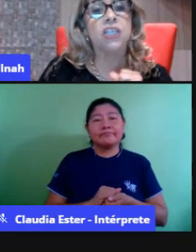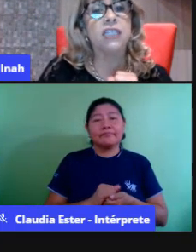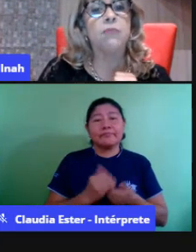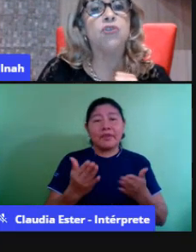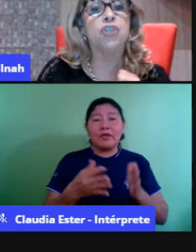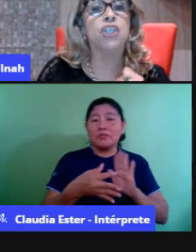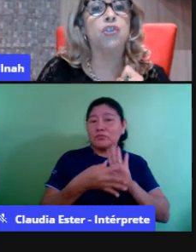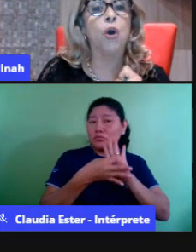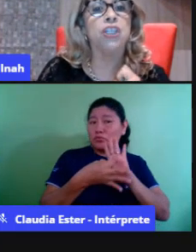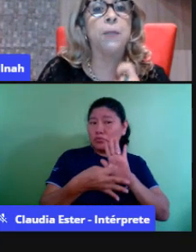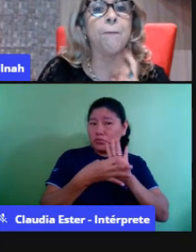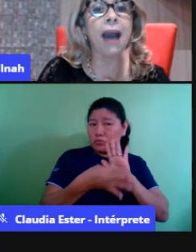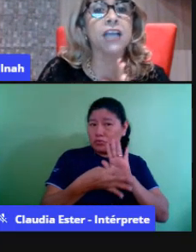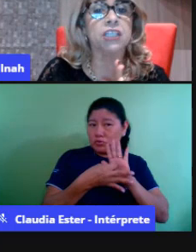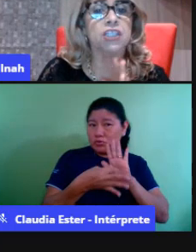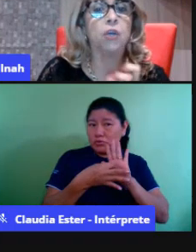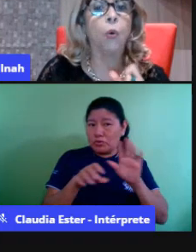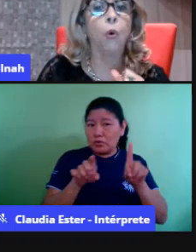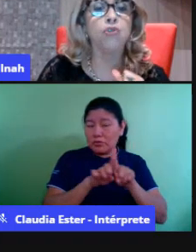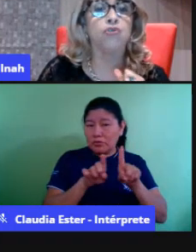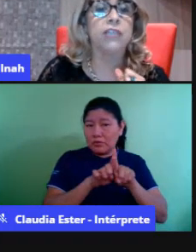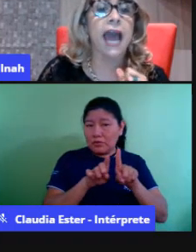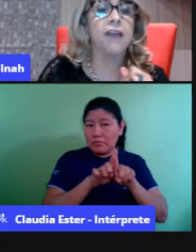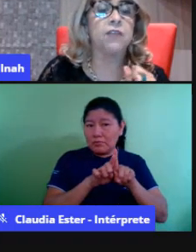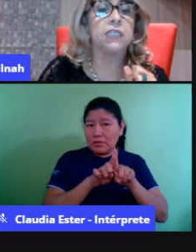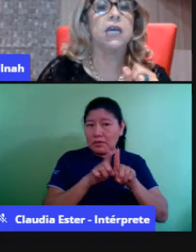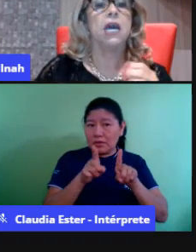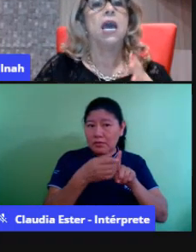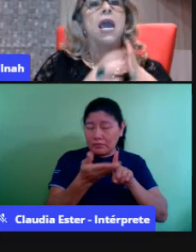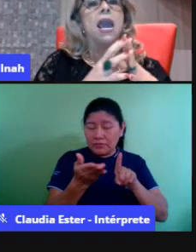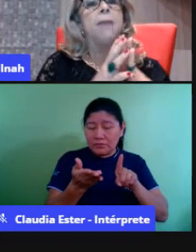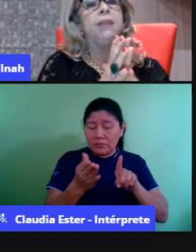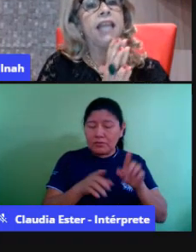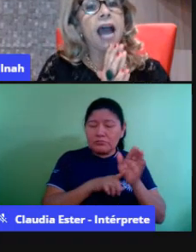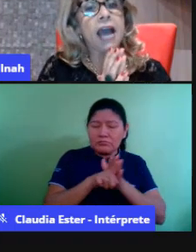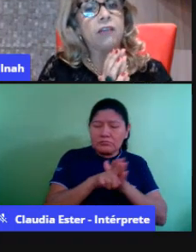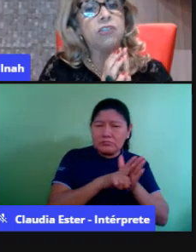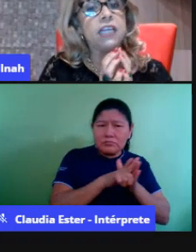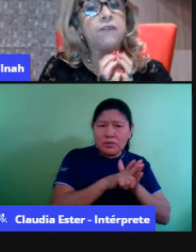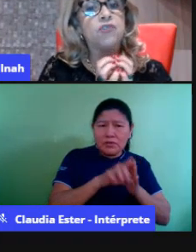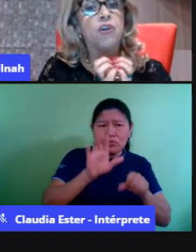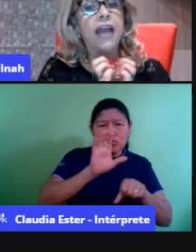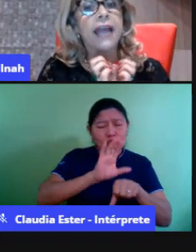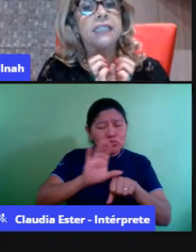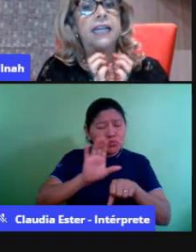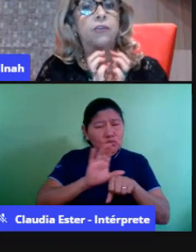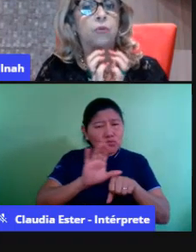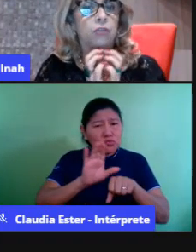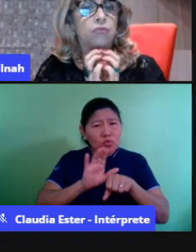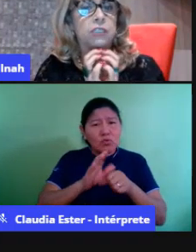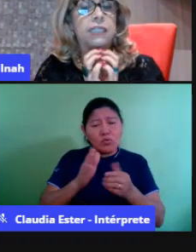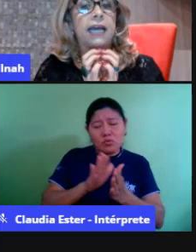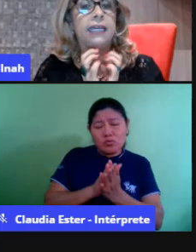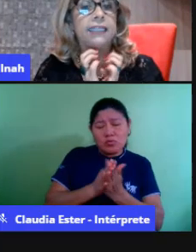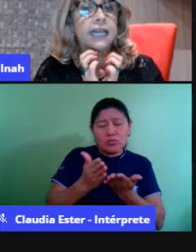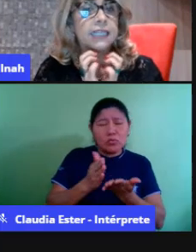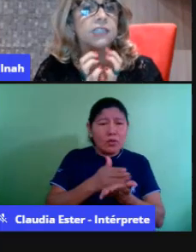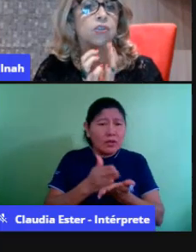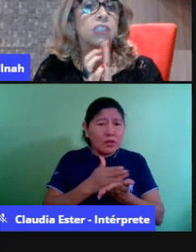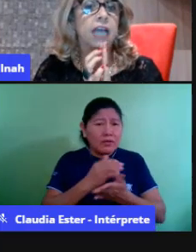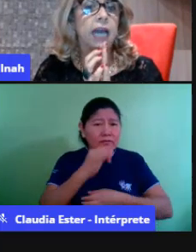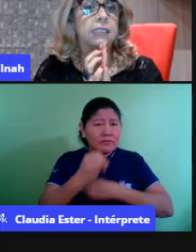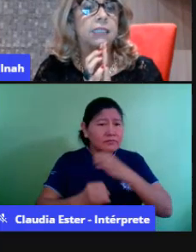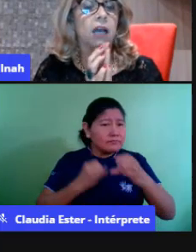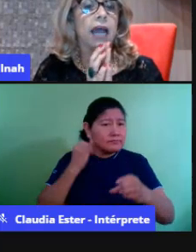Aqui nós fazemos sugestões de páginas de cursos, lives, webinários, livros online gratuitos e nas